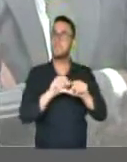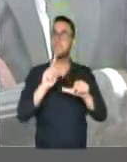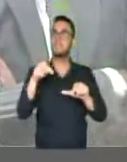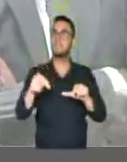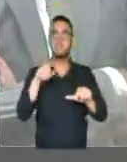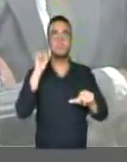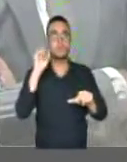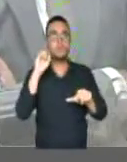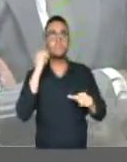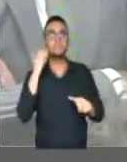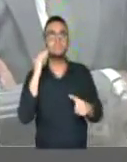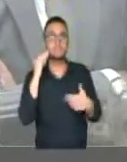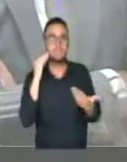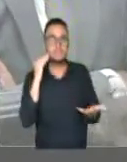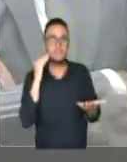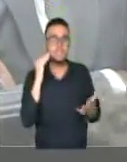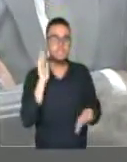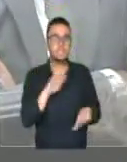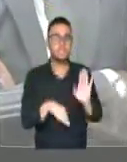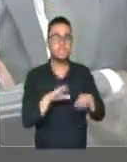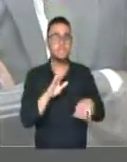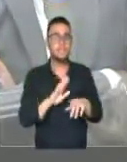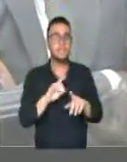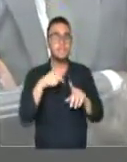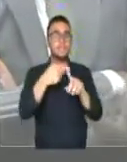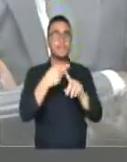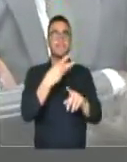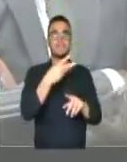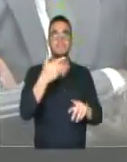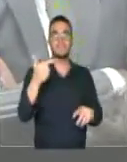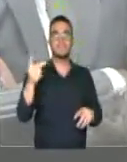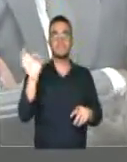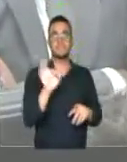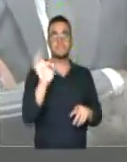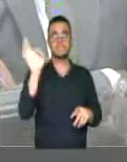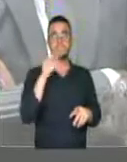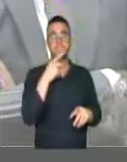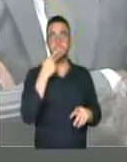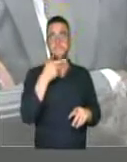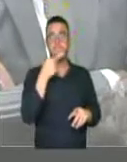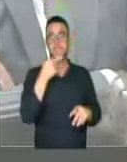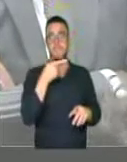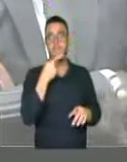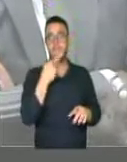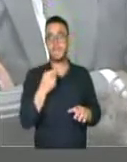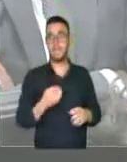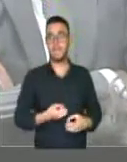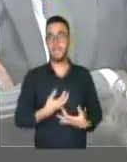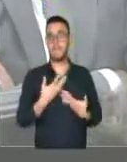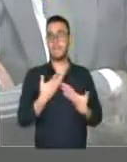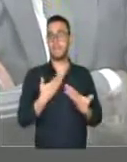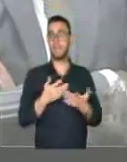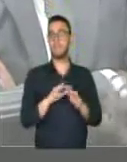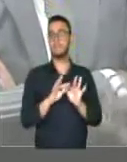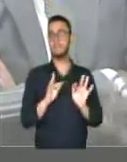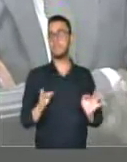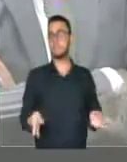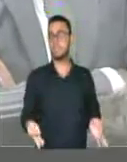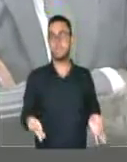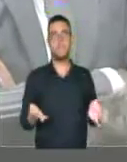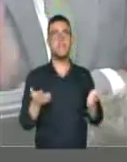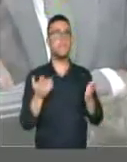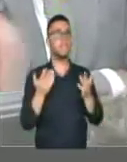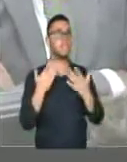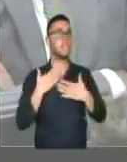quem sabe, um pouquinho mais daqueles 32% de falas do discretíssimo e suavíssimo